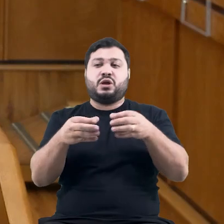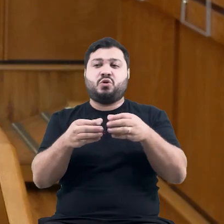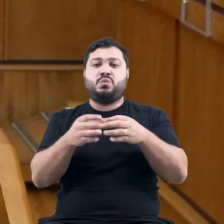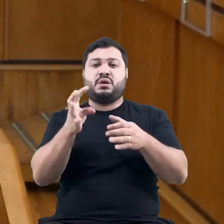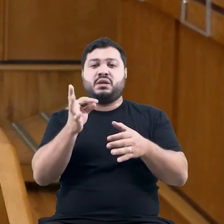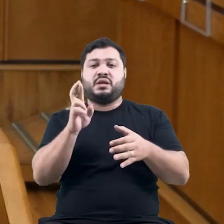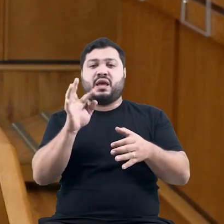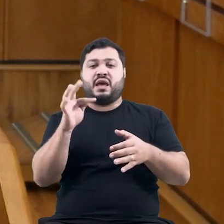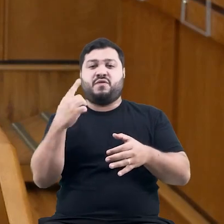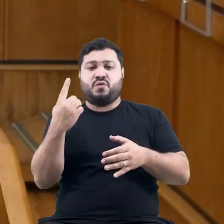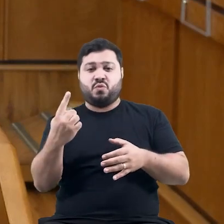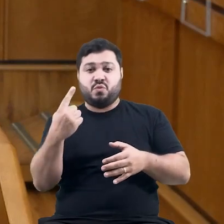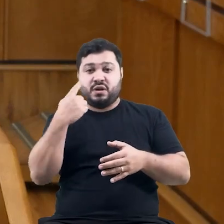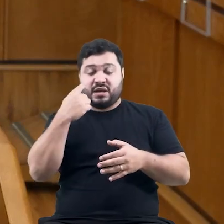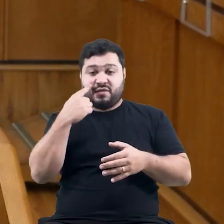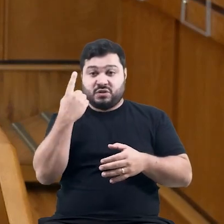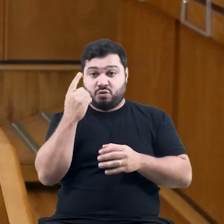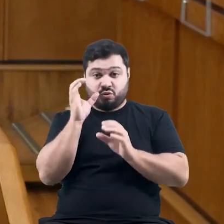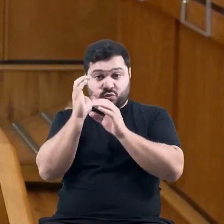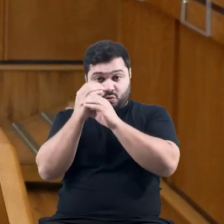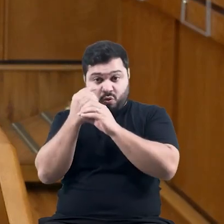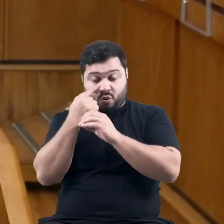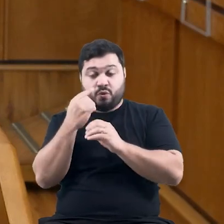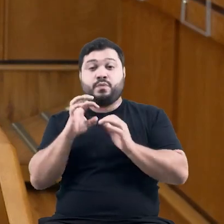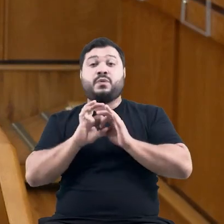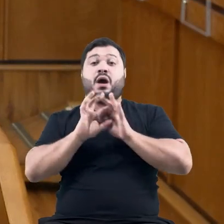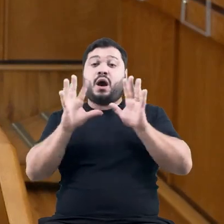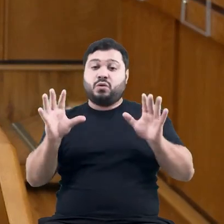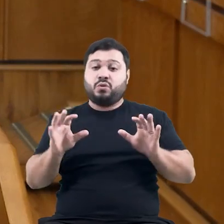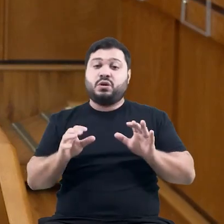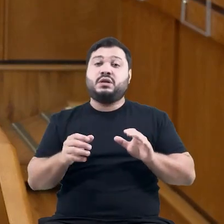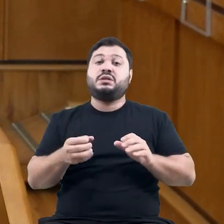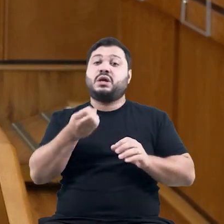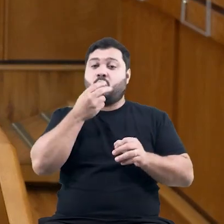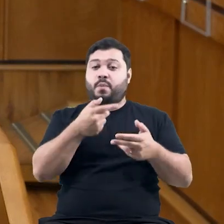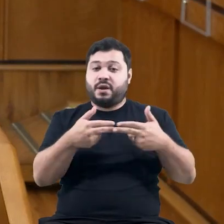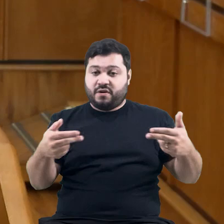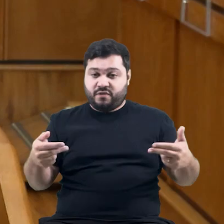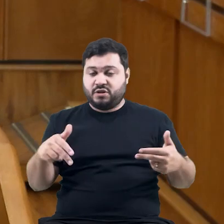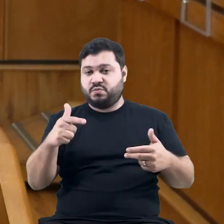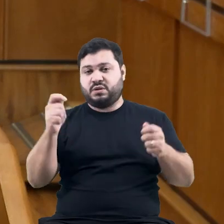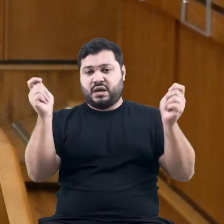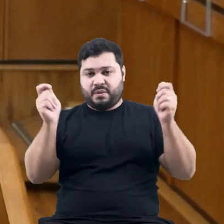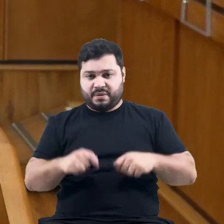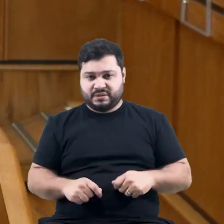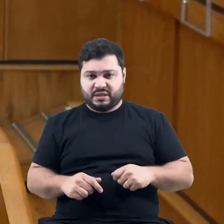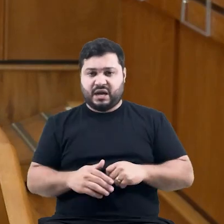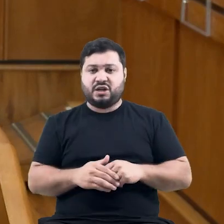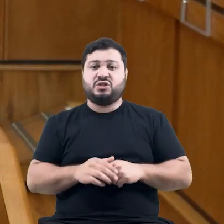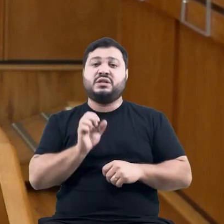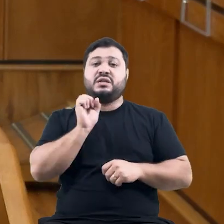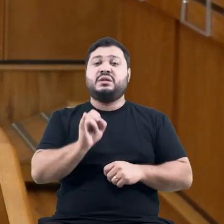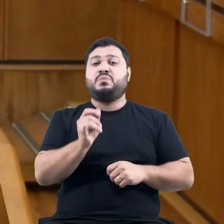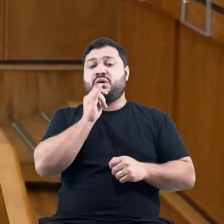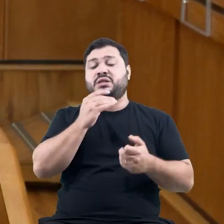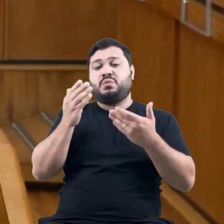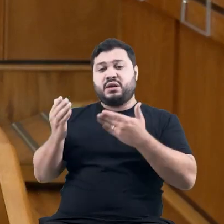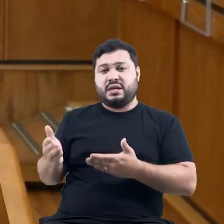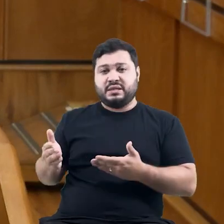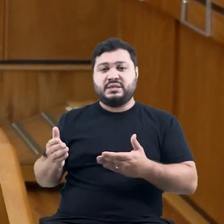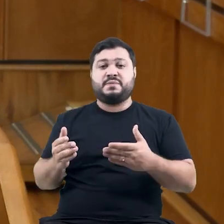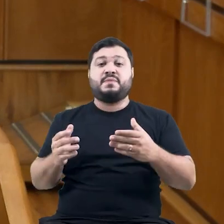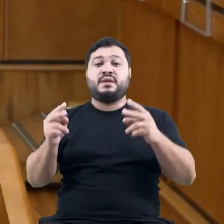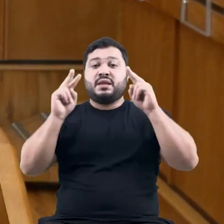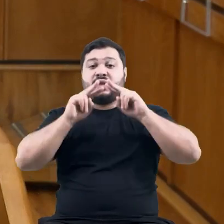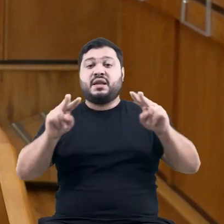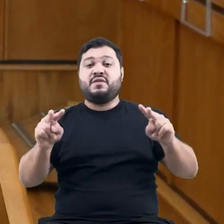segunda turma do TRF1 de que a visão monocular autoriza a concessão de benefício por incapacidade em casos como